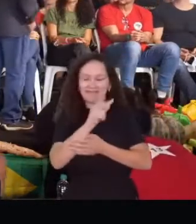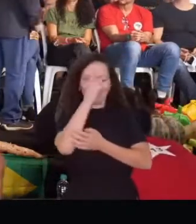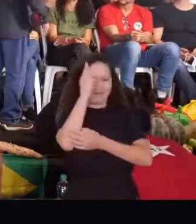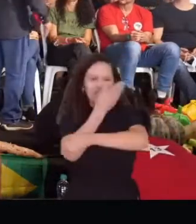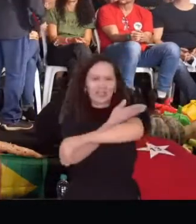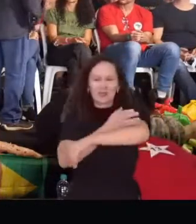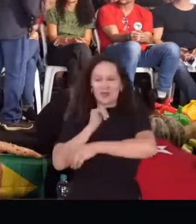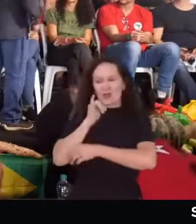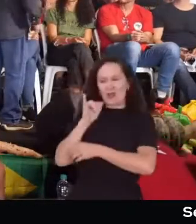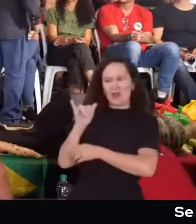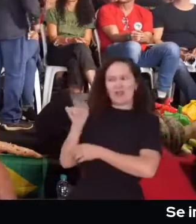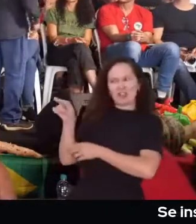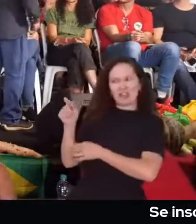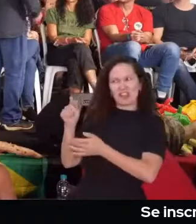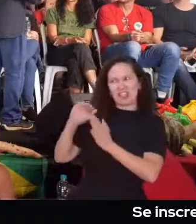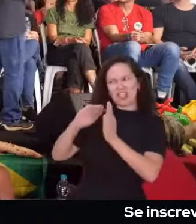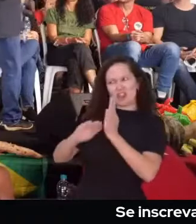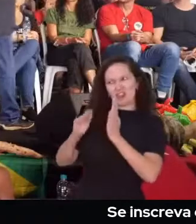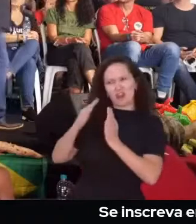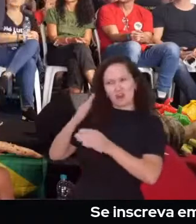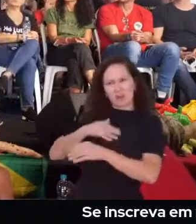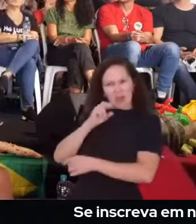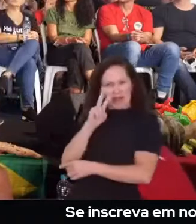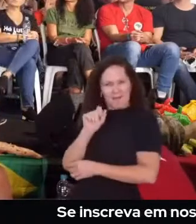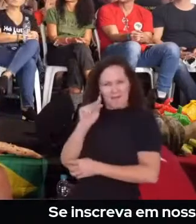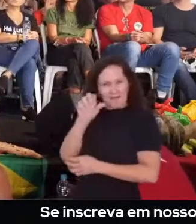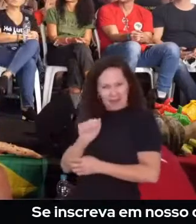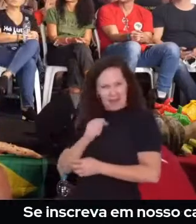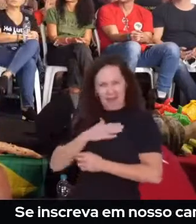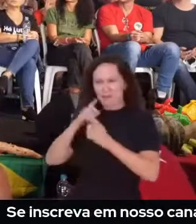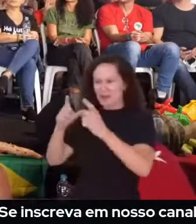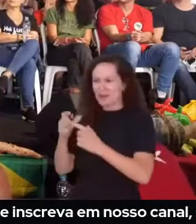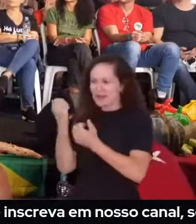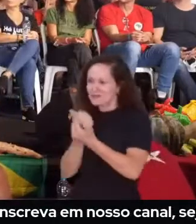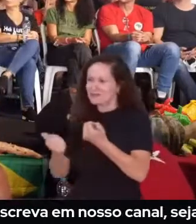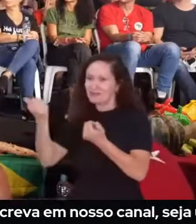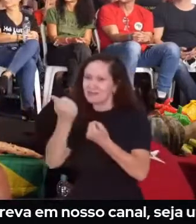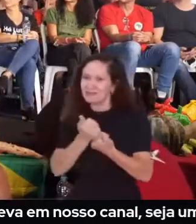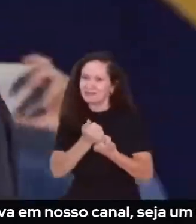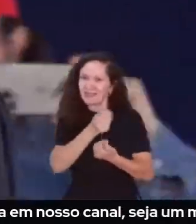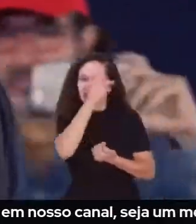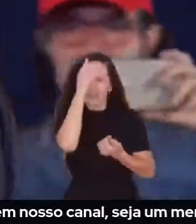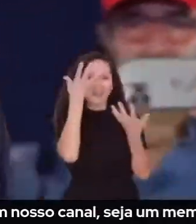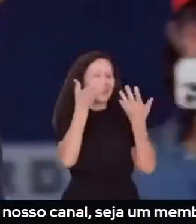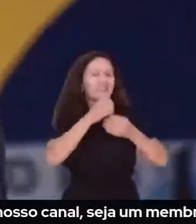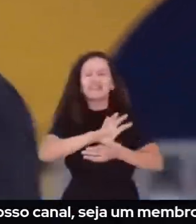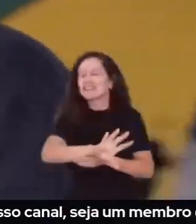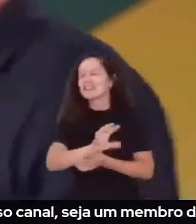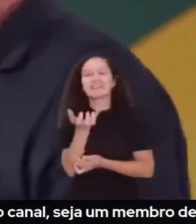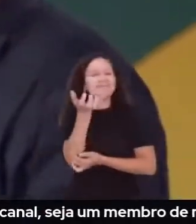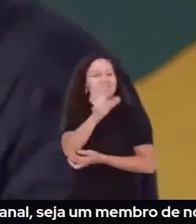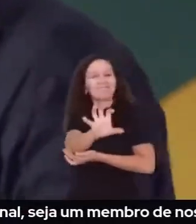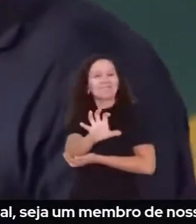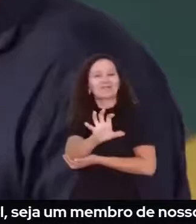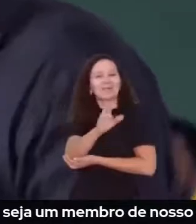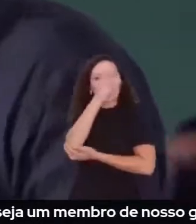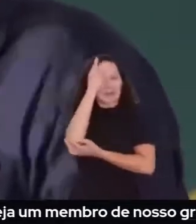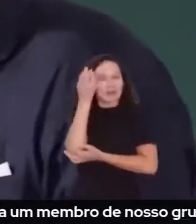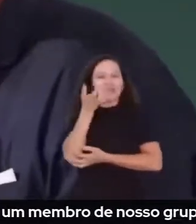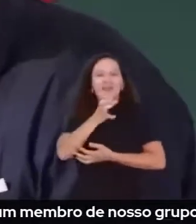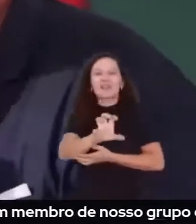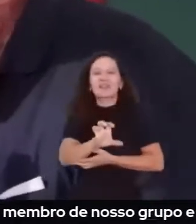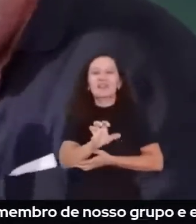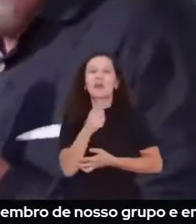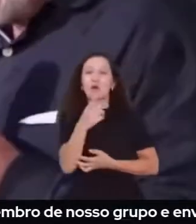tirando o lugar dele. Ou seja, as pessoas não aceitam. As pessoas não aceitam que uma filha de uma empregada